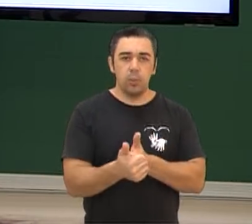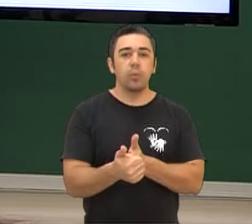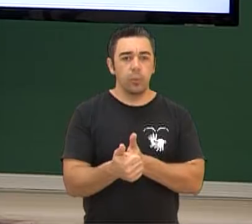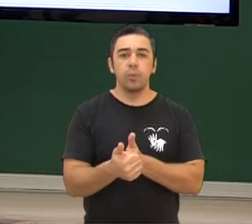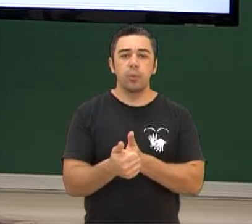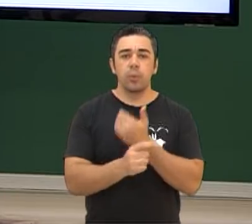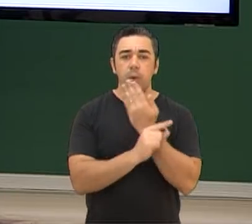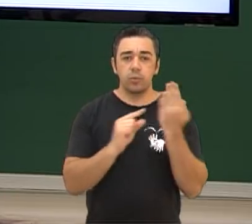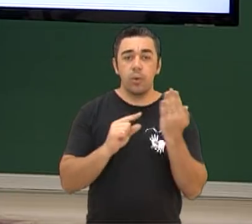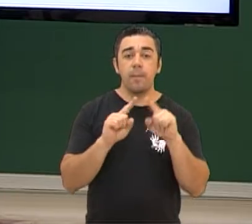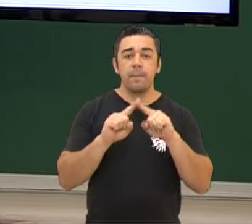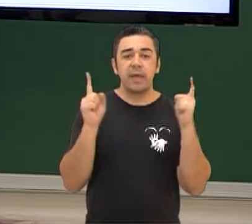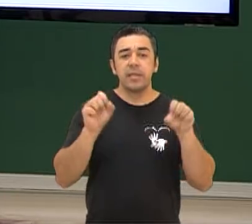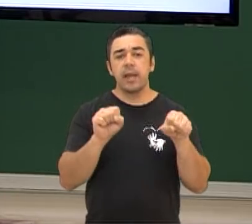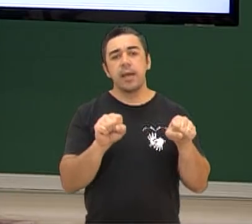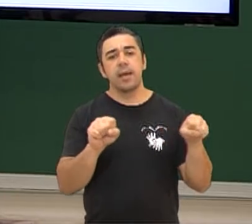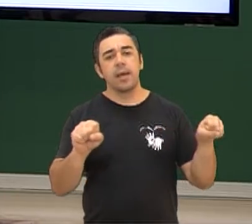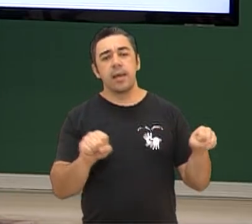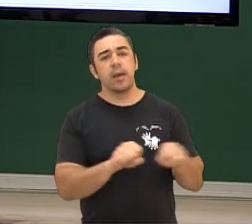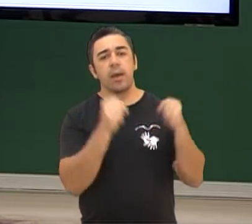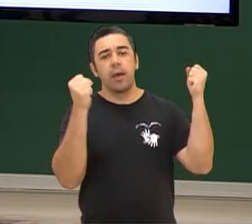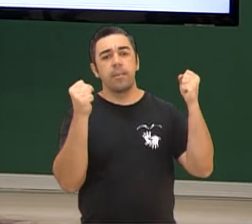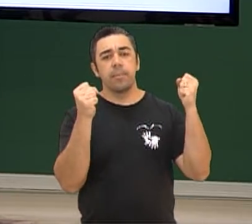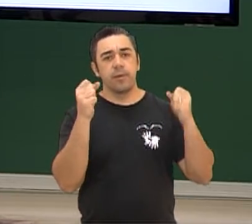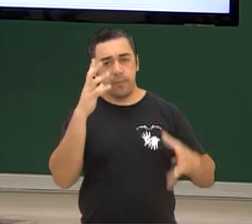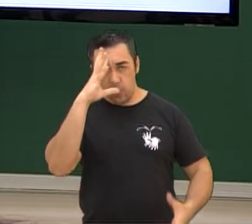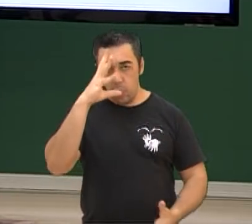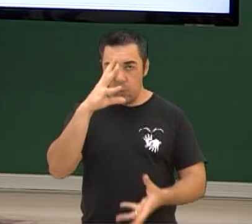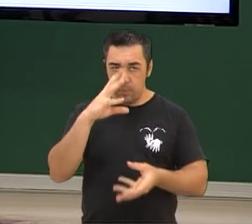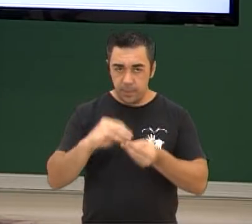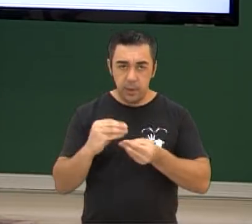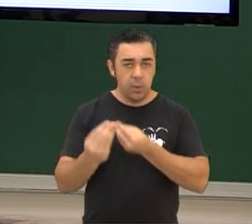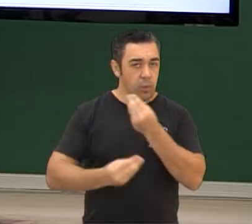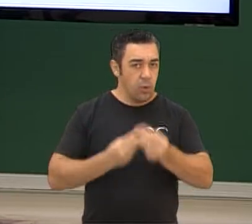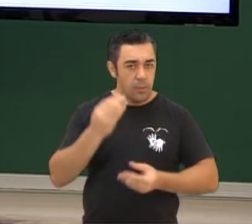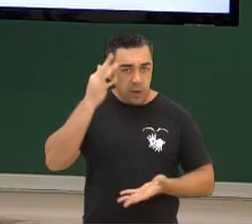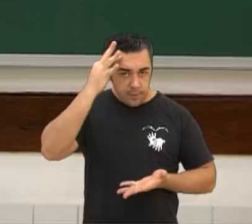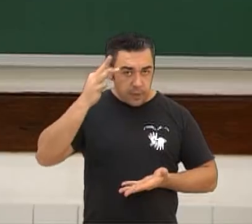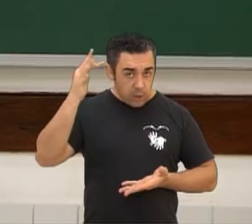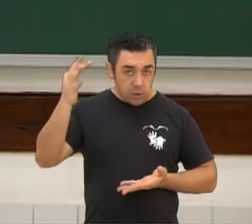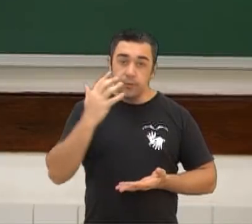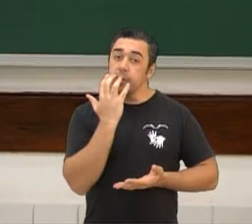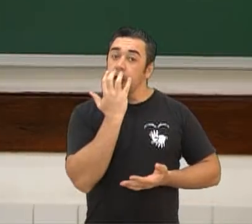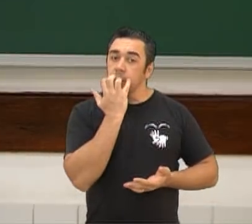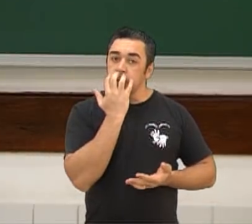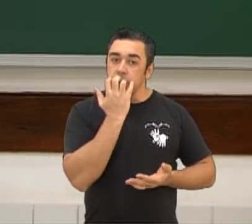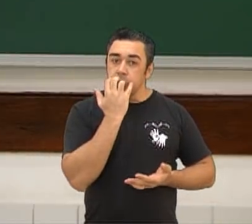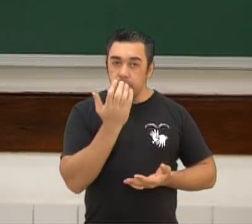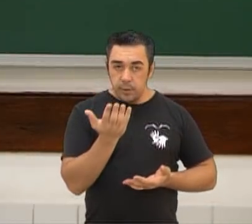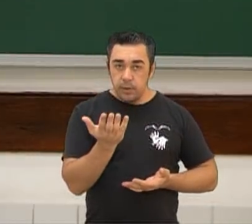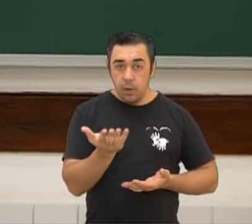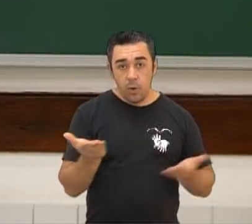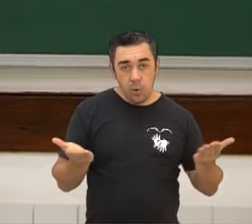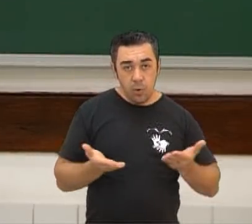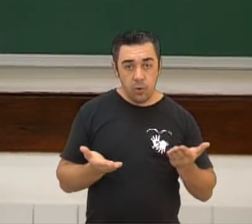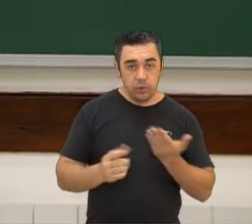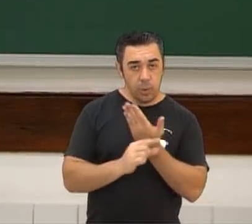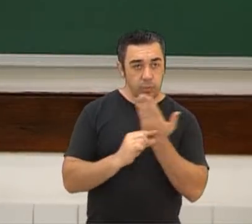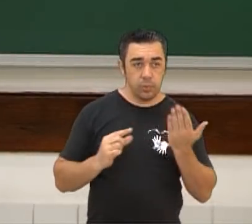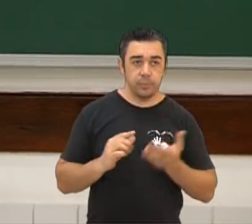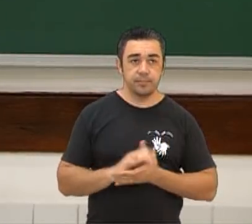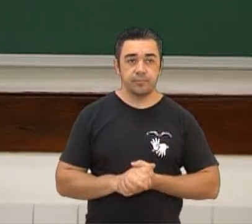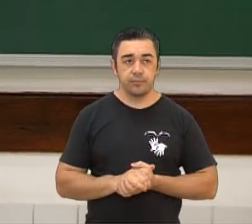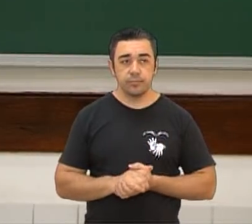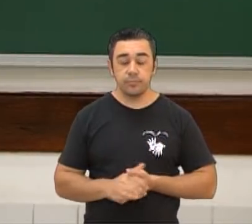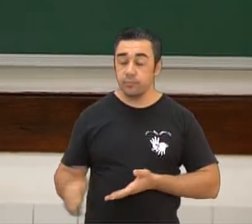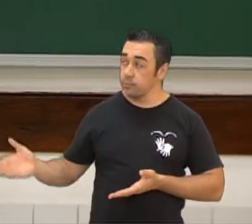que em dado momento ele também rompe com o Schopenhauer, né? Vamos entender um pouco então a filosofia aí do Nietzsche, né? O nosso autor de hoje aí.